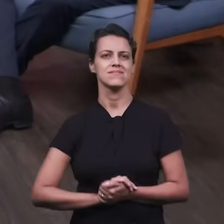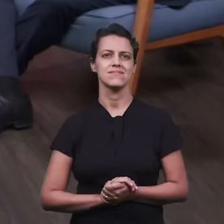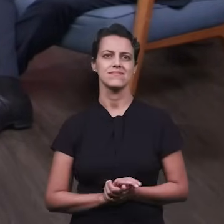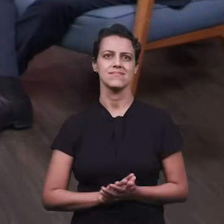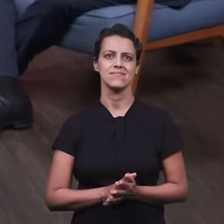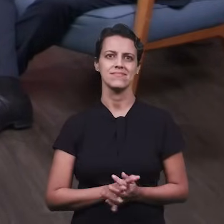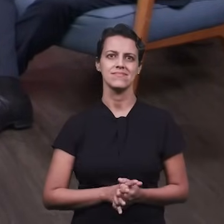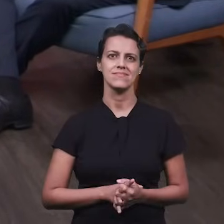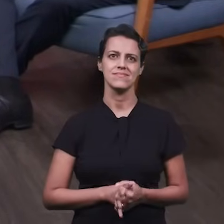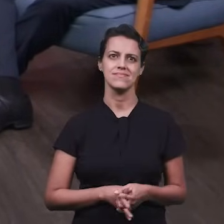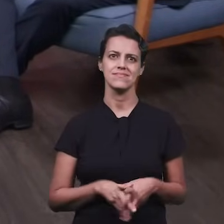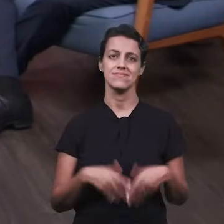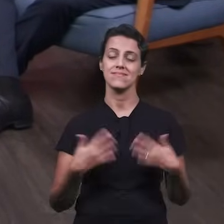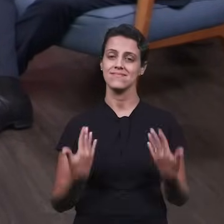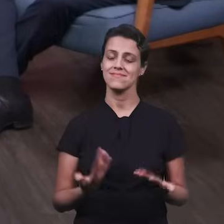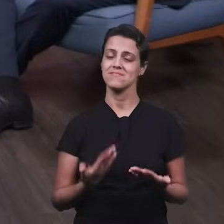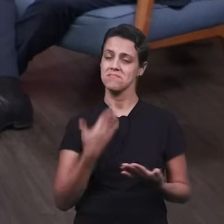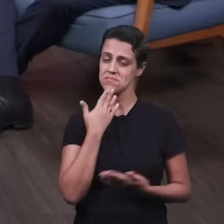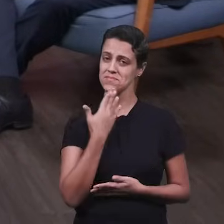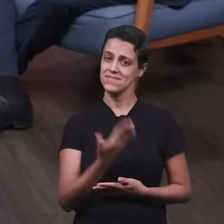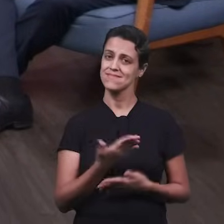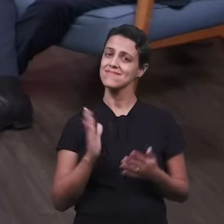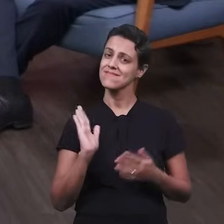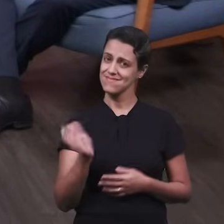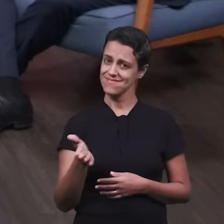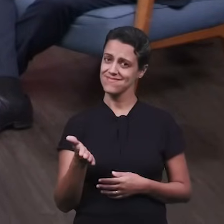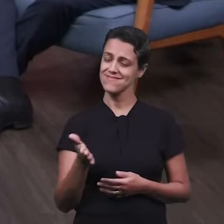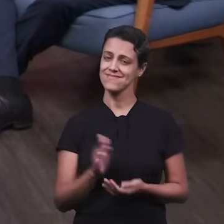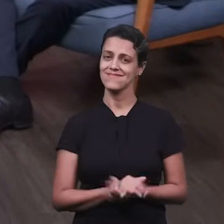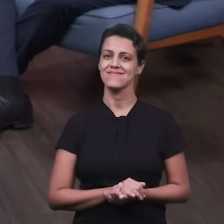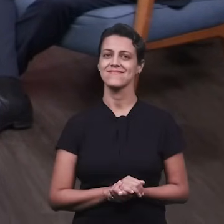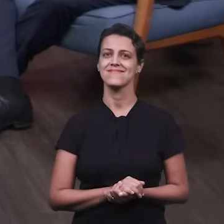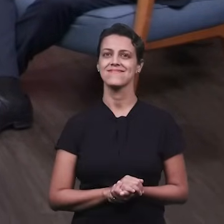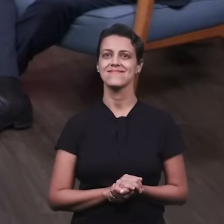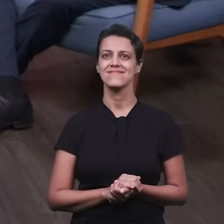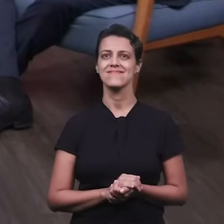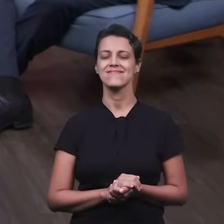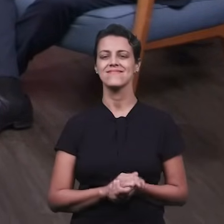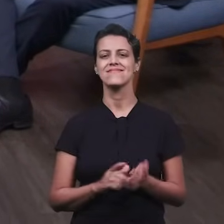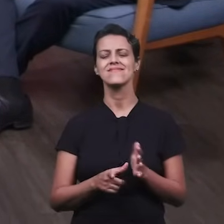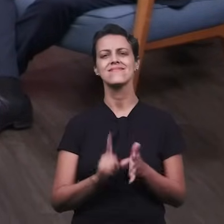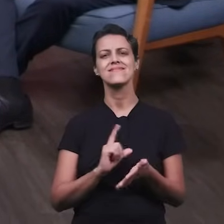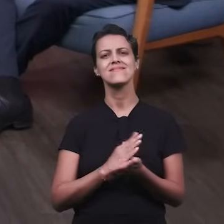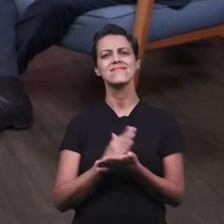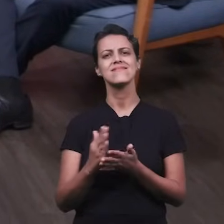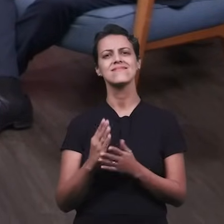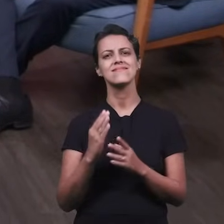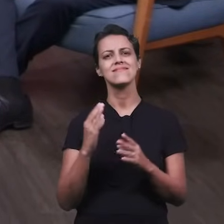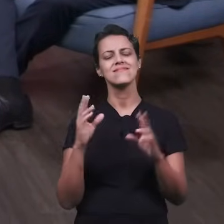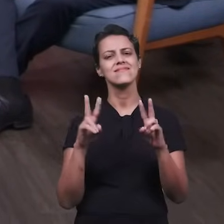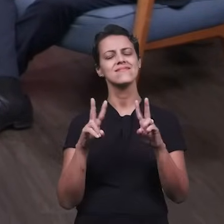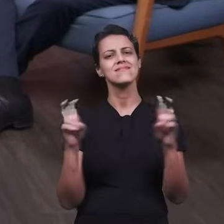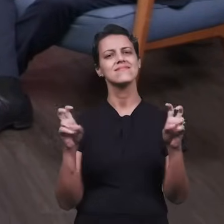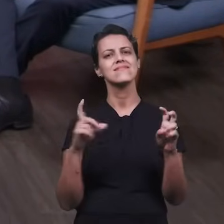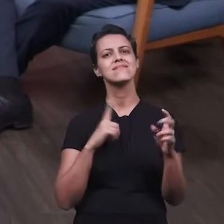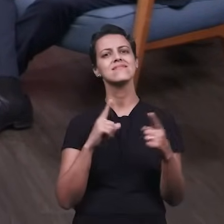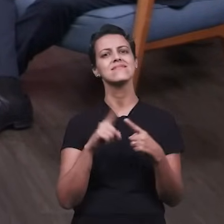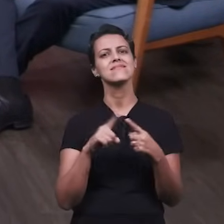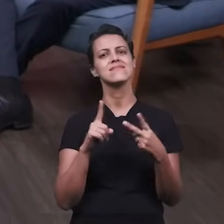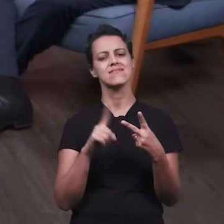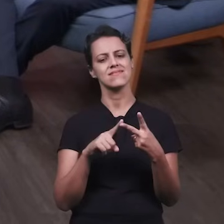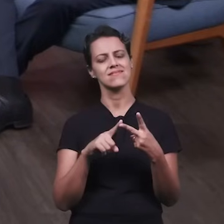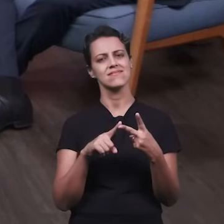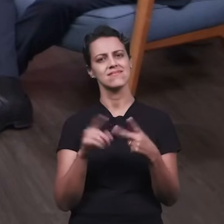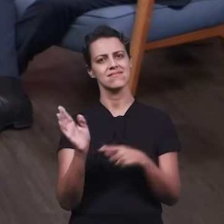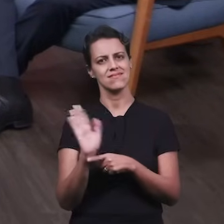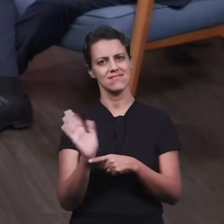o Evangelho Eterno, tá? Então está aí feito o pedido. E antes da gente entrar no assunto, nós vamos aqui trazer 2 vídeos, a gente